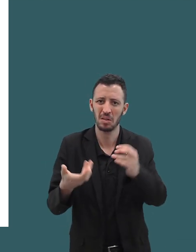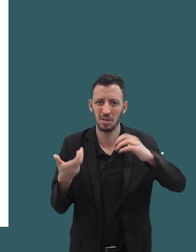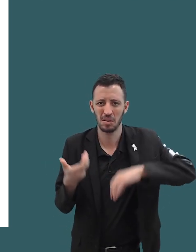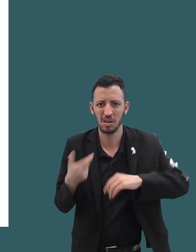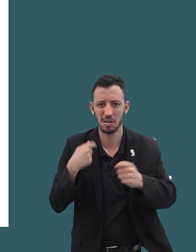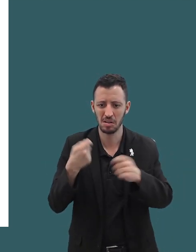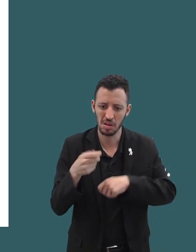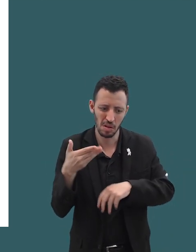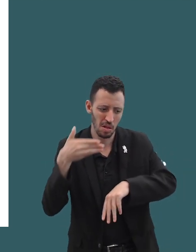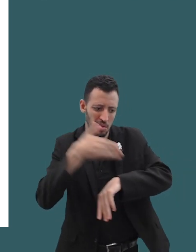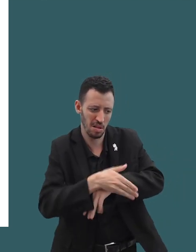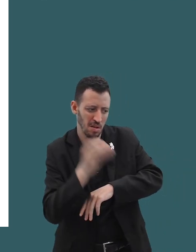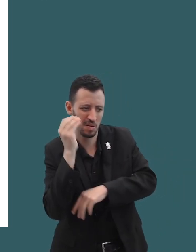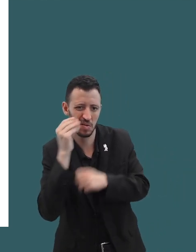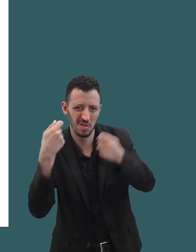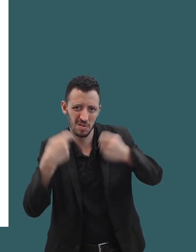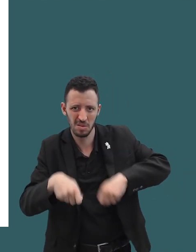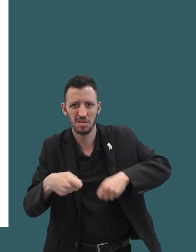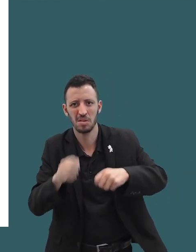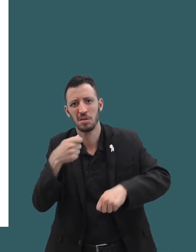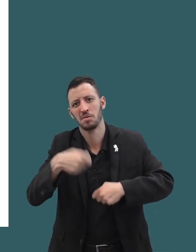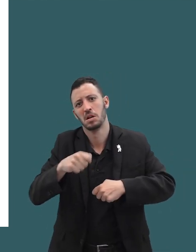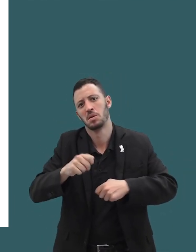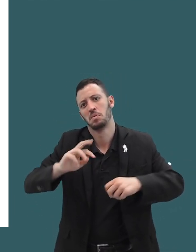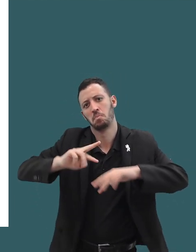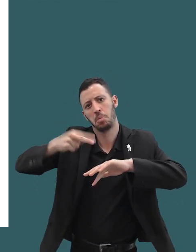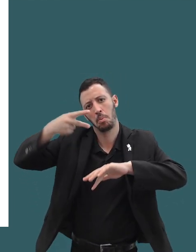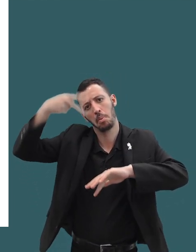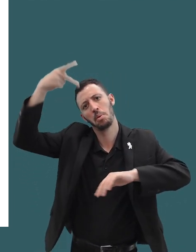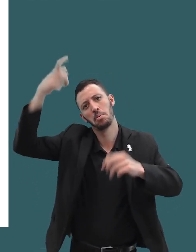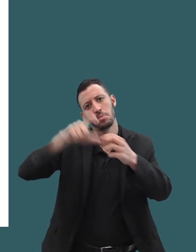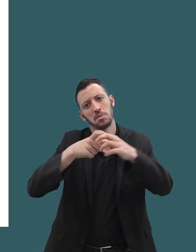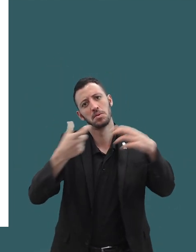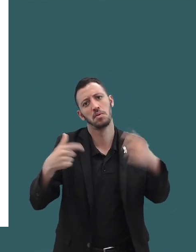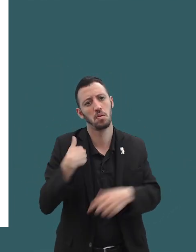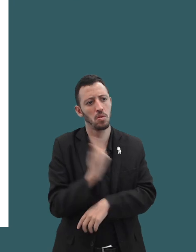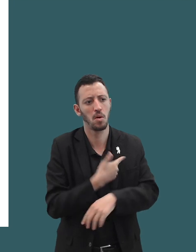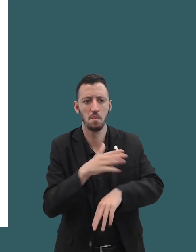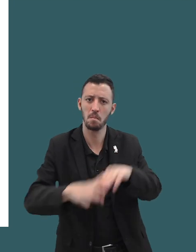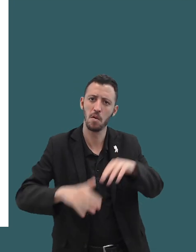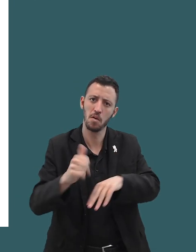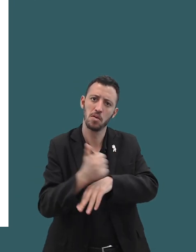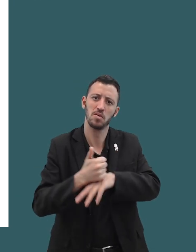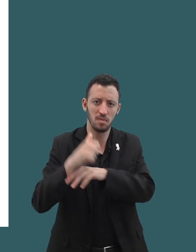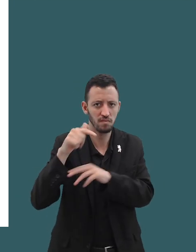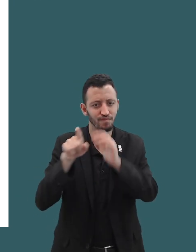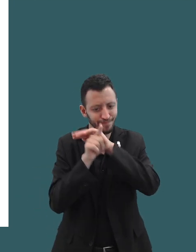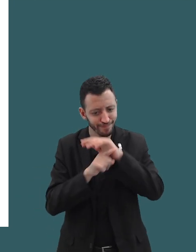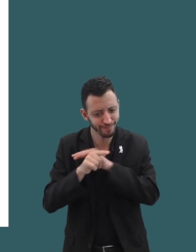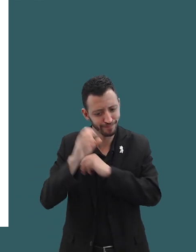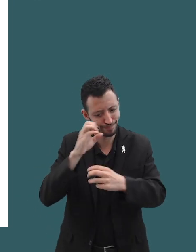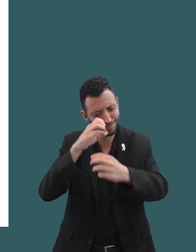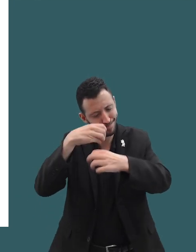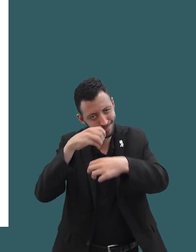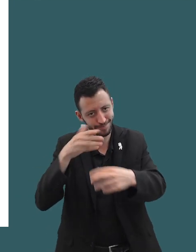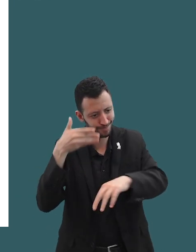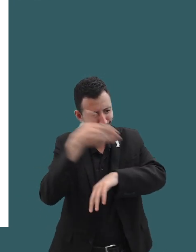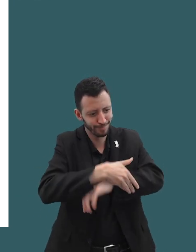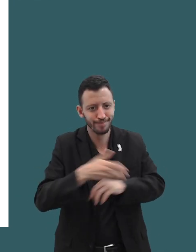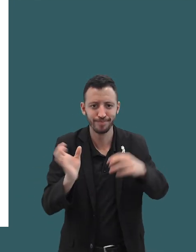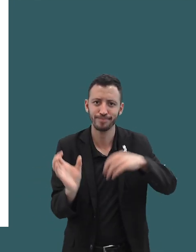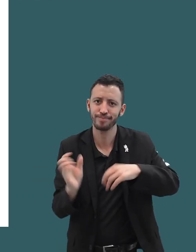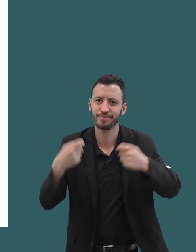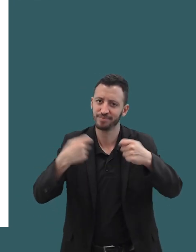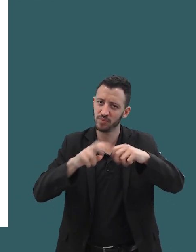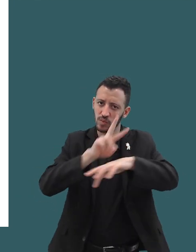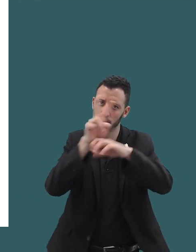tentou sensibilizar. Nós precisamos multiplicar os nossos cientistas, né, para que eles vão ao Congresso, eles trabalhem com a